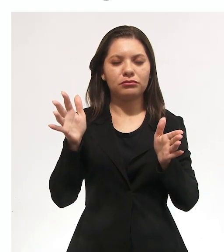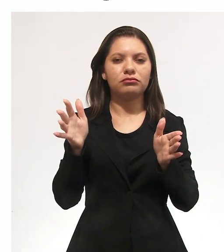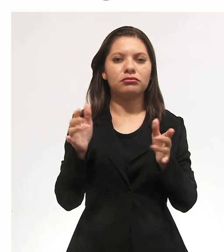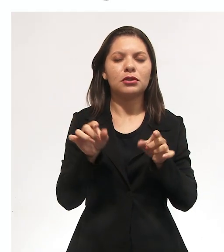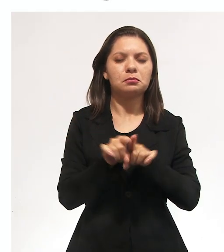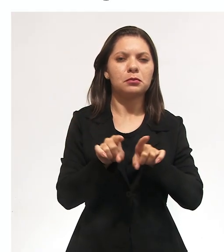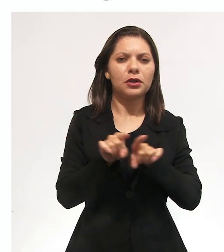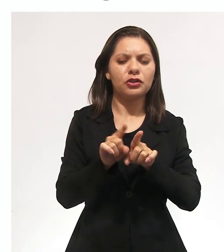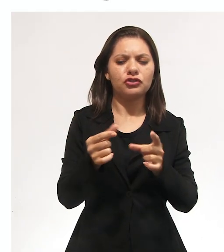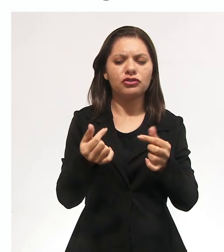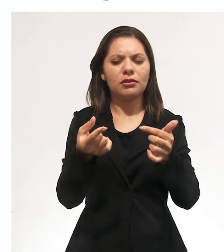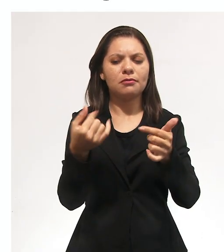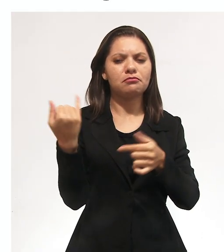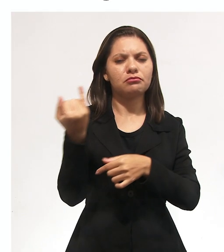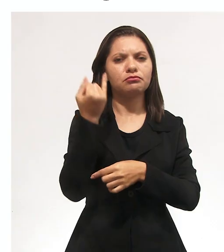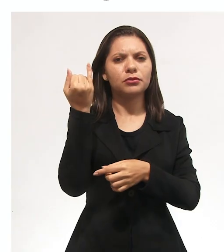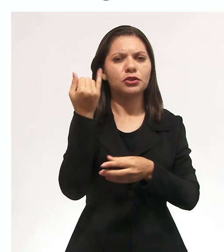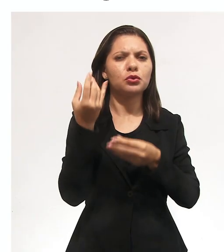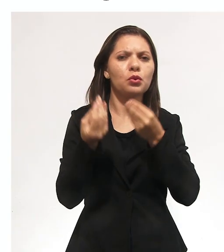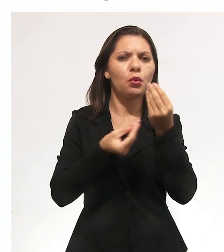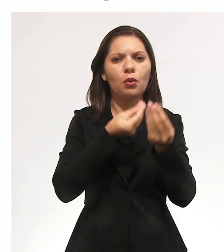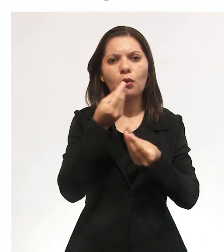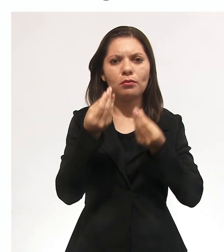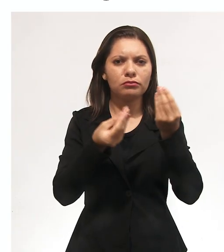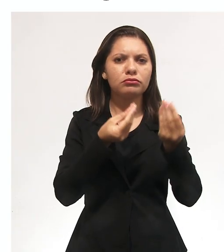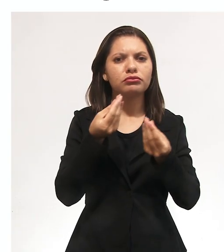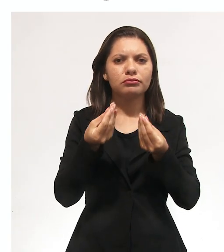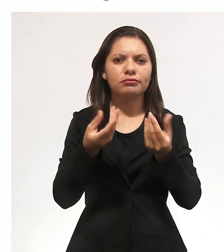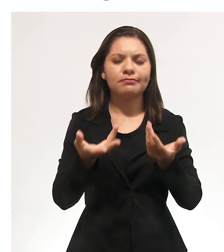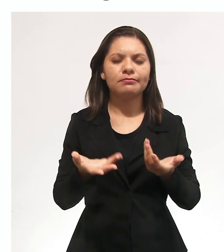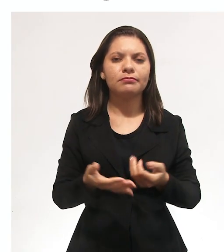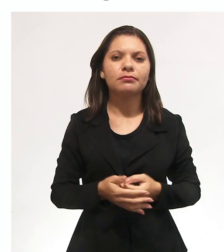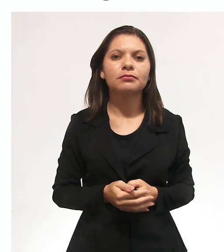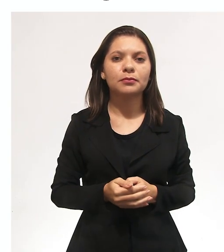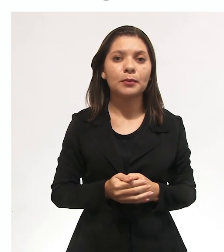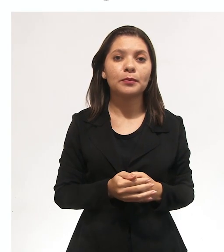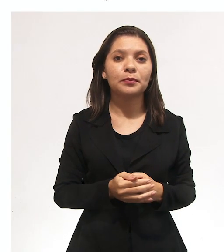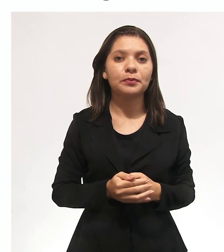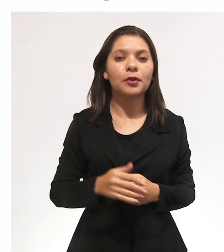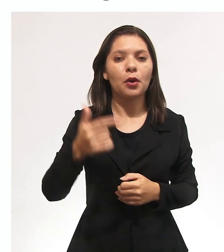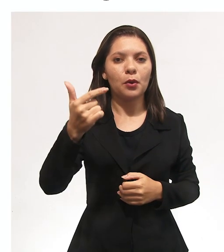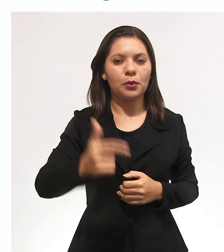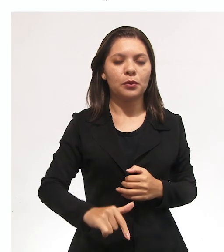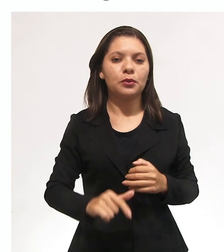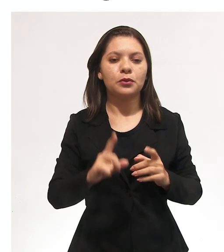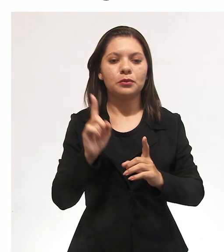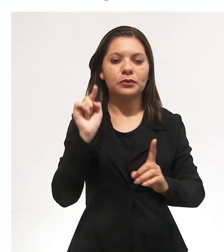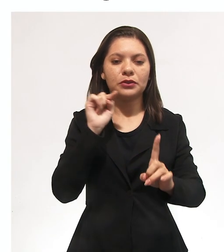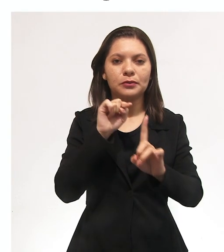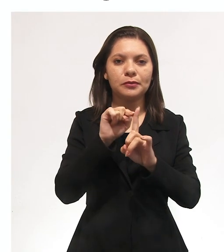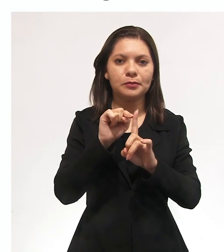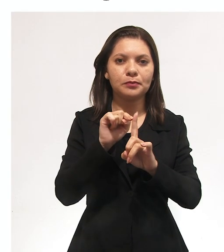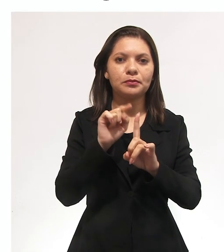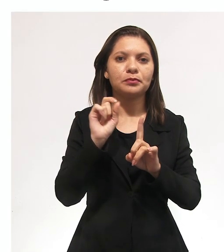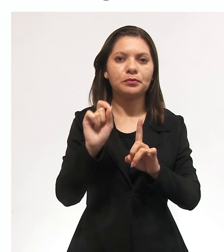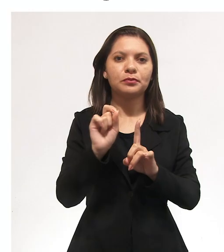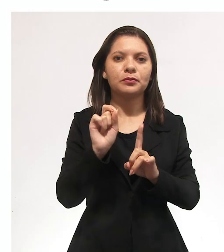nas decisões financeiras. O outro objetivo da nossa aula é